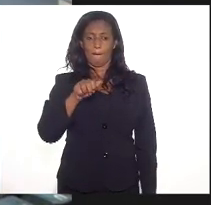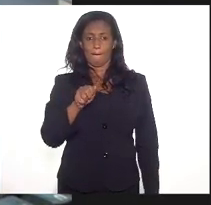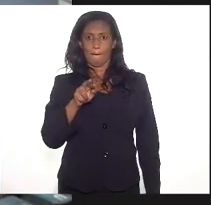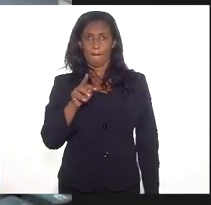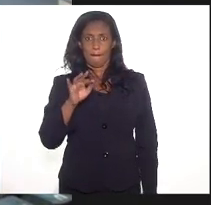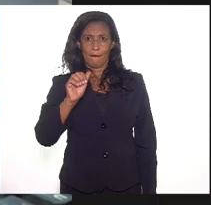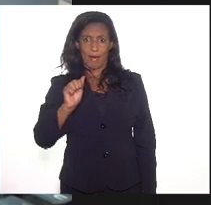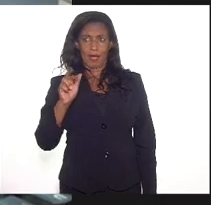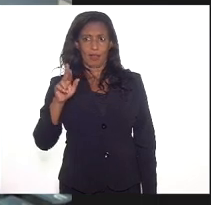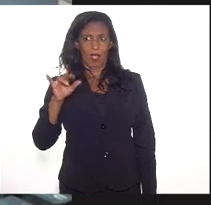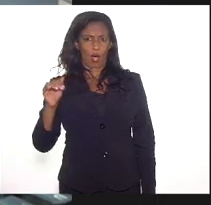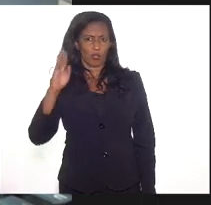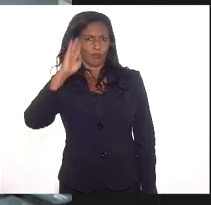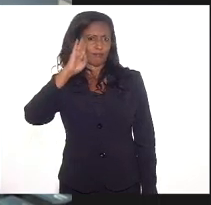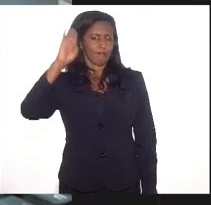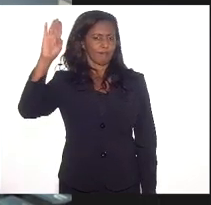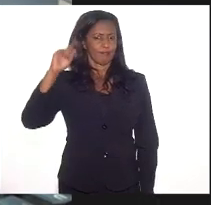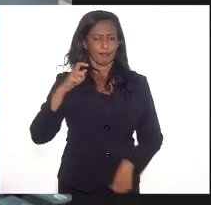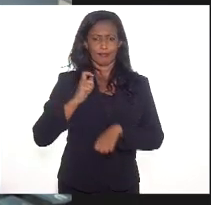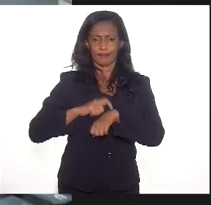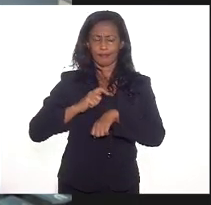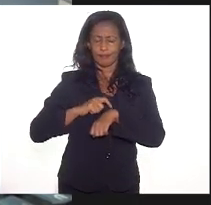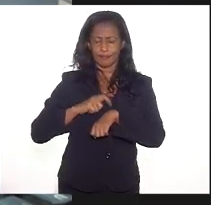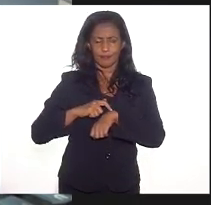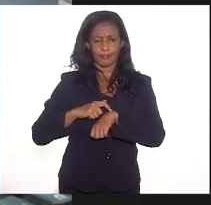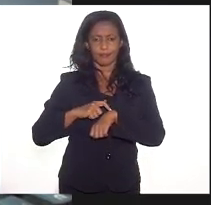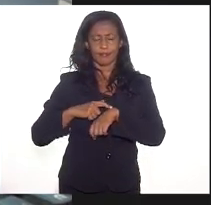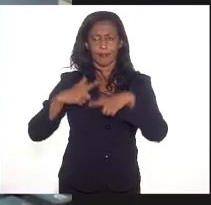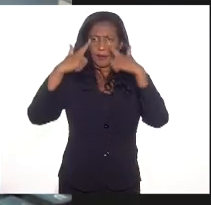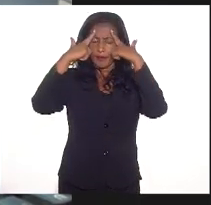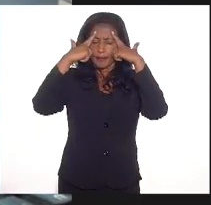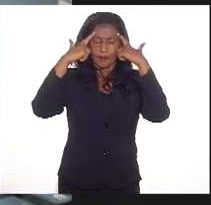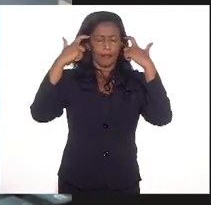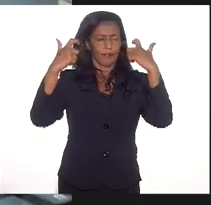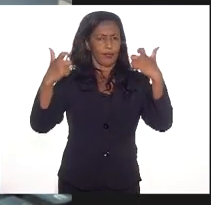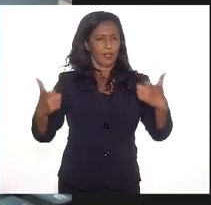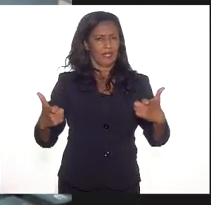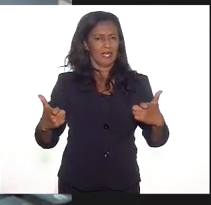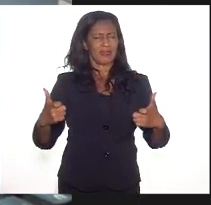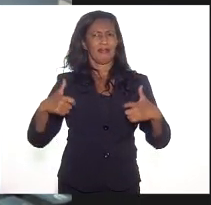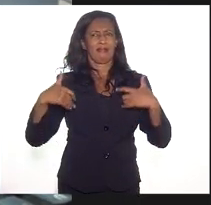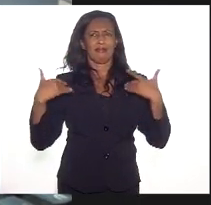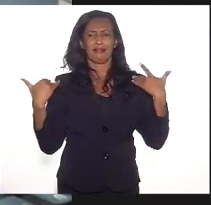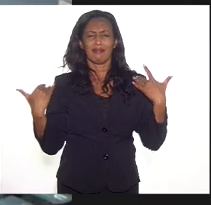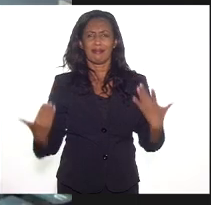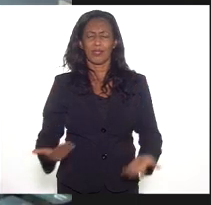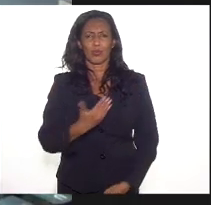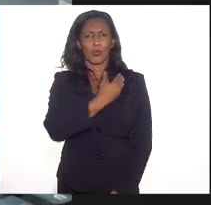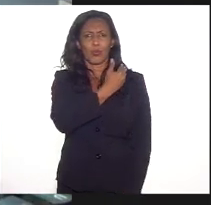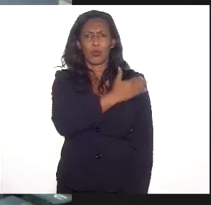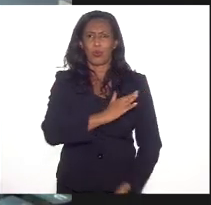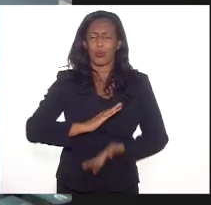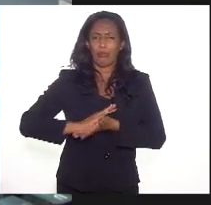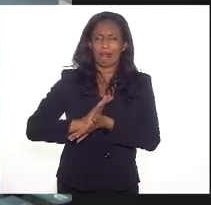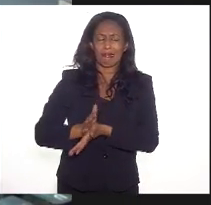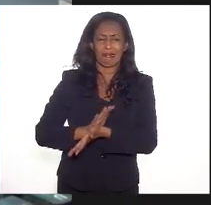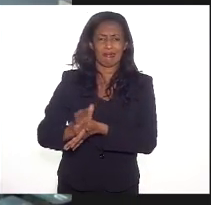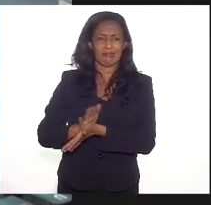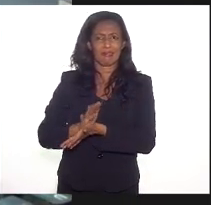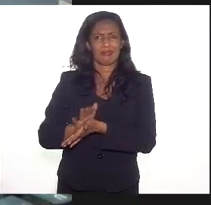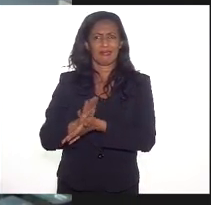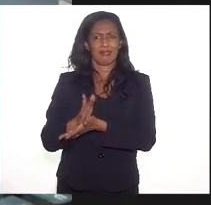é fundamental nesses tempos de tanta violência, de tanto racismo religioso, ter esse